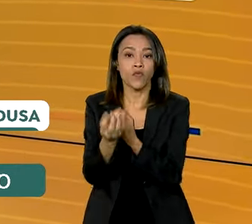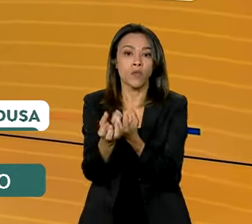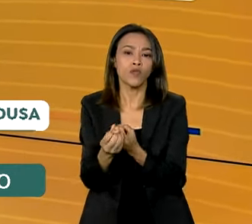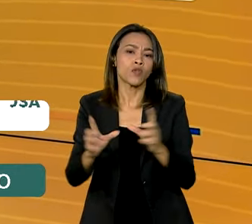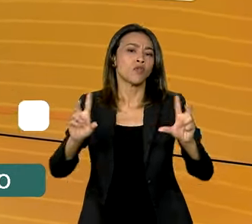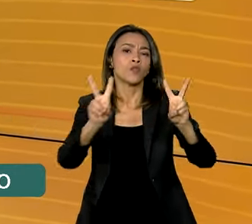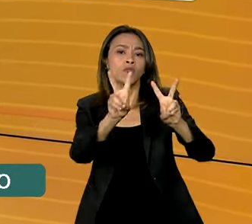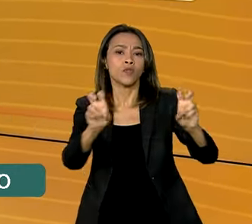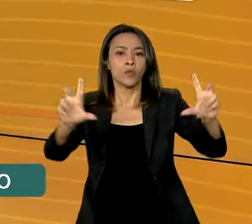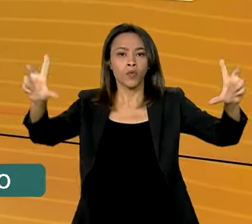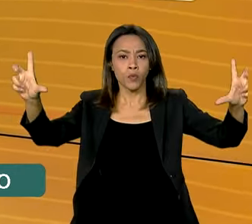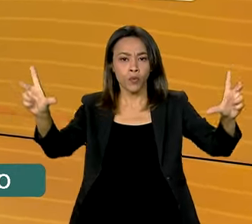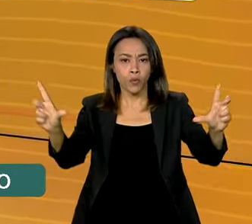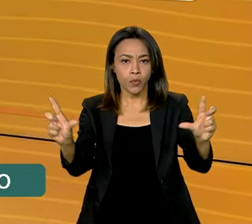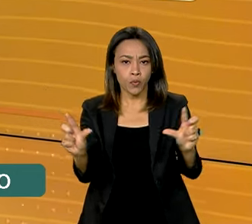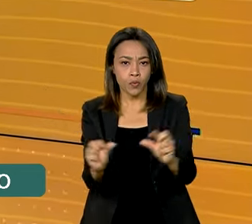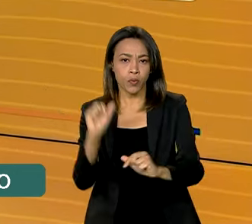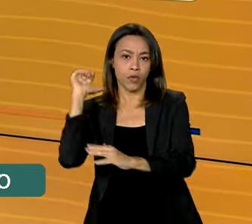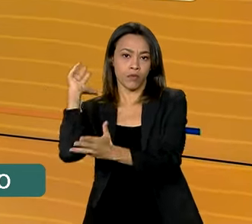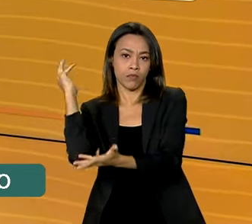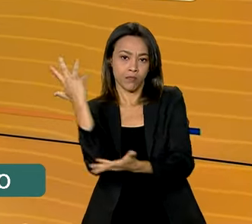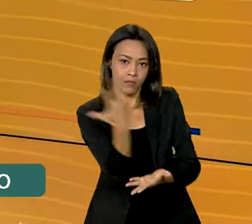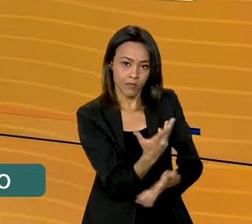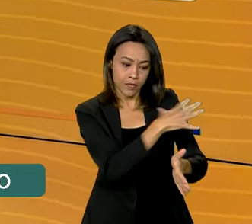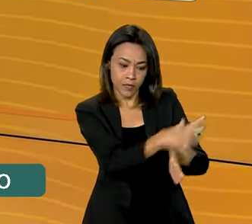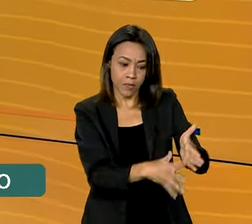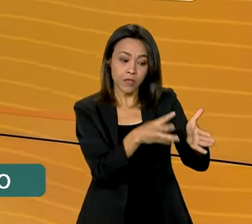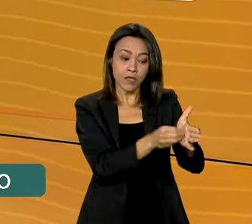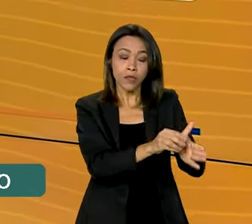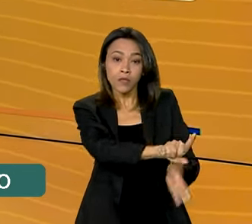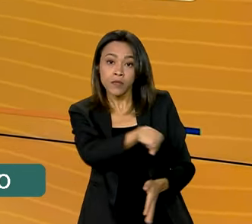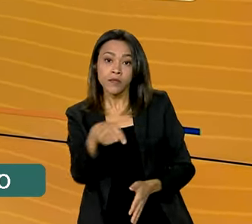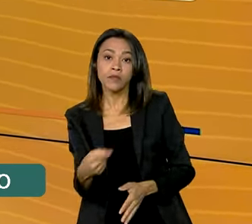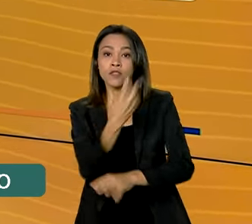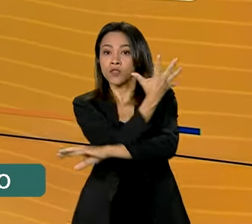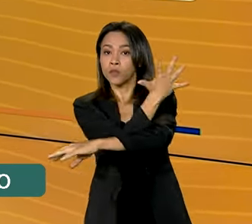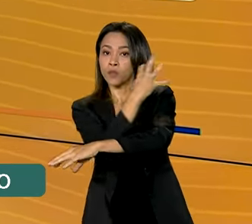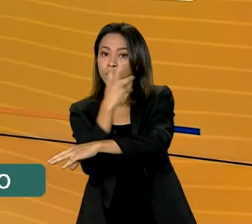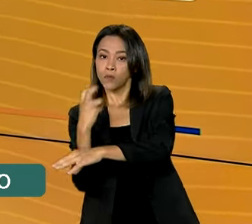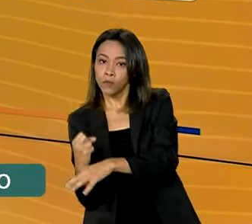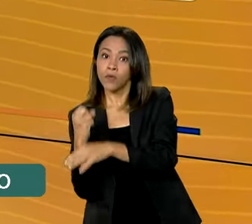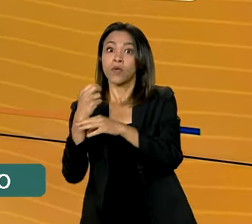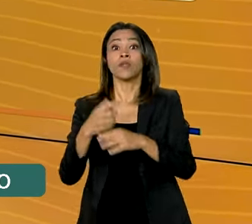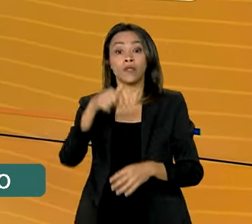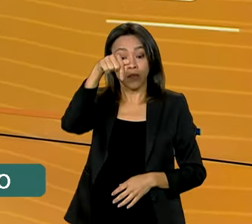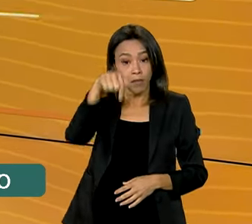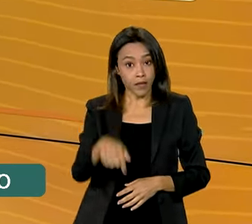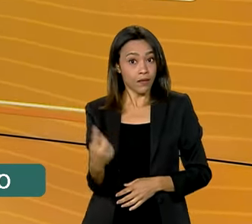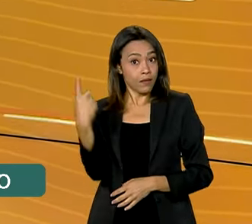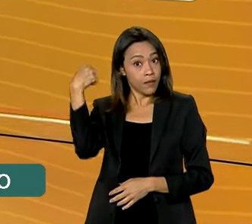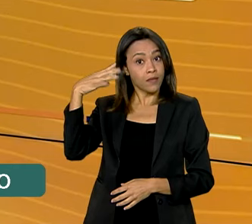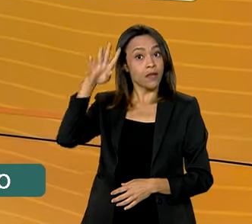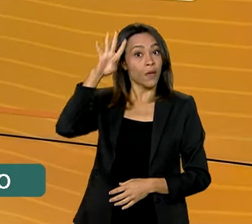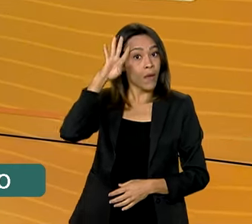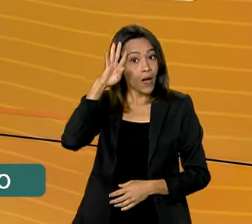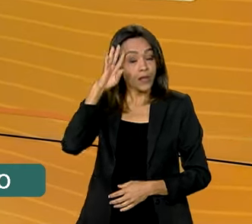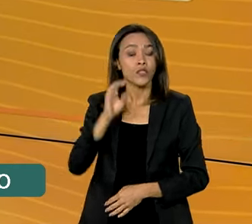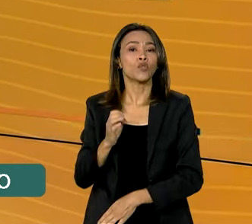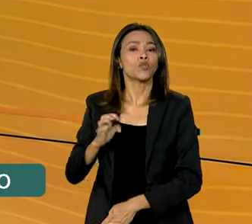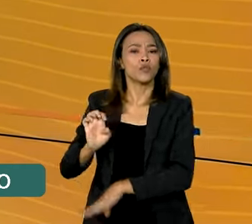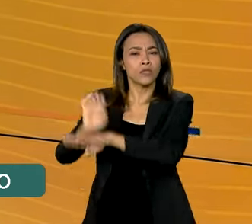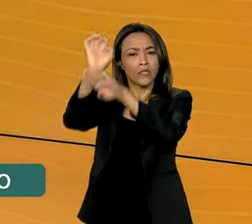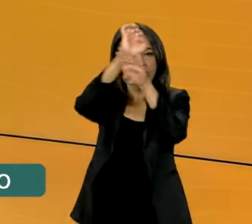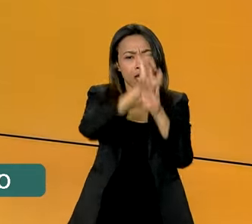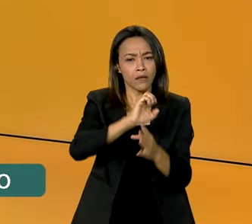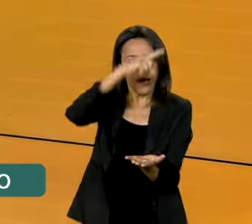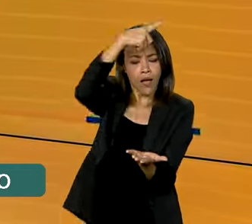desmatamento da Amazônia e do Cerrado. Além disso, o governo federal e estados assinaram nessa quarta-feira o Pacto para Prevenção